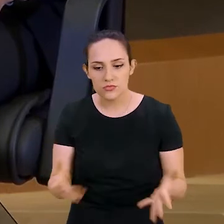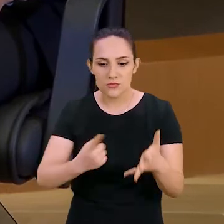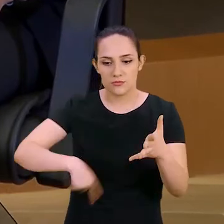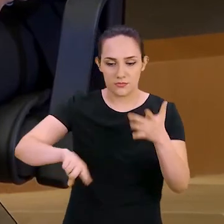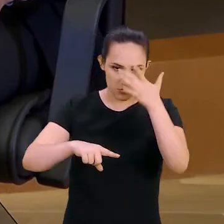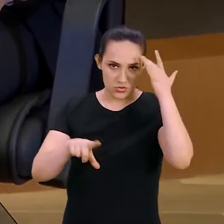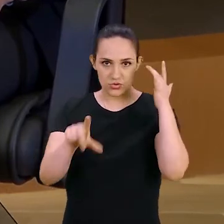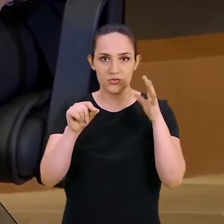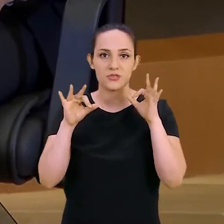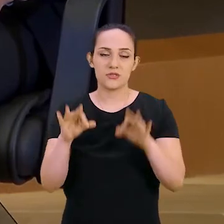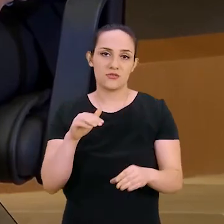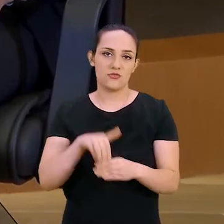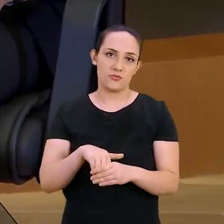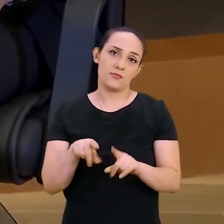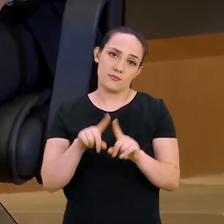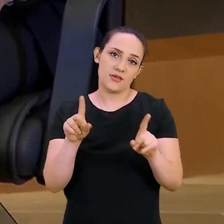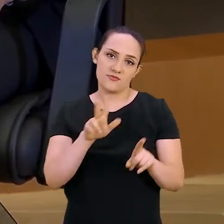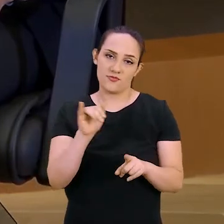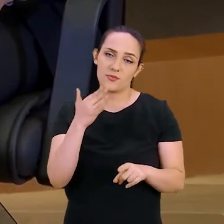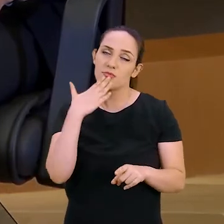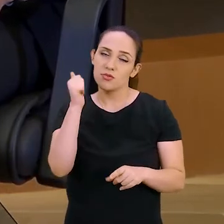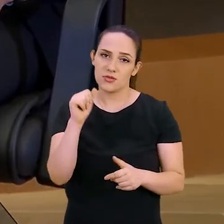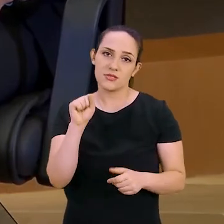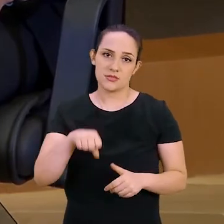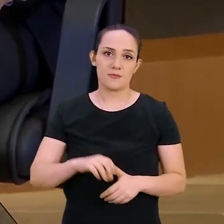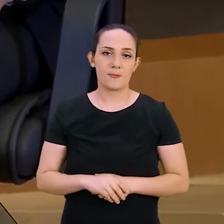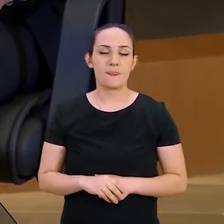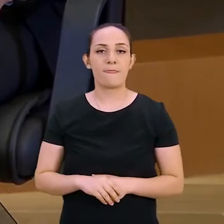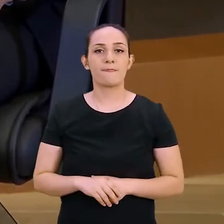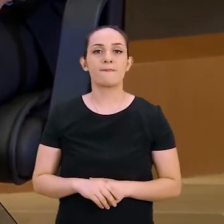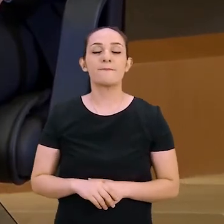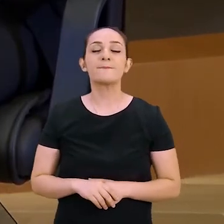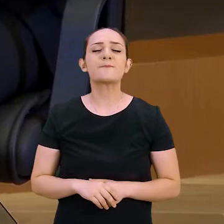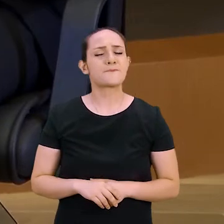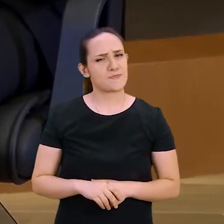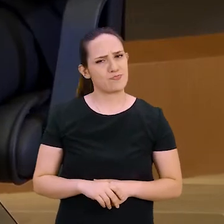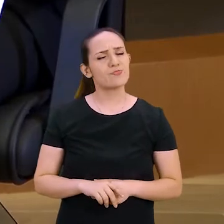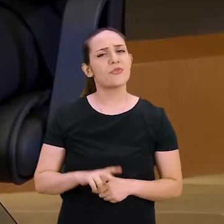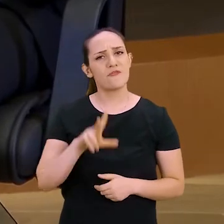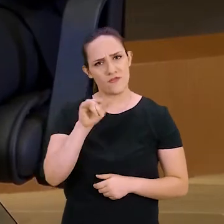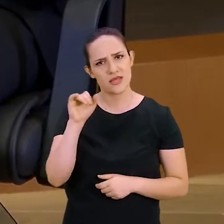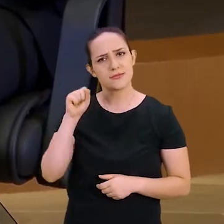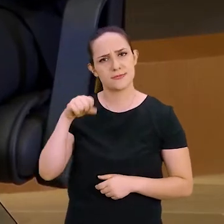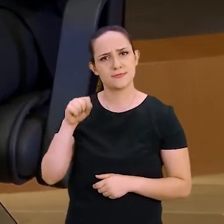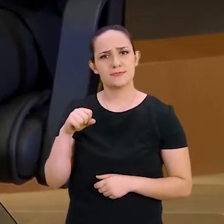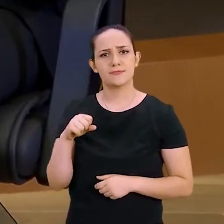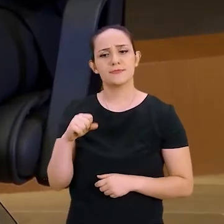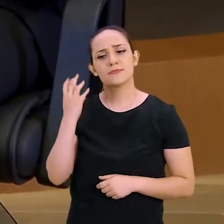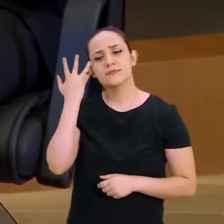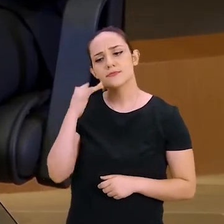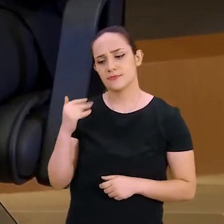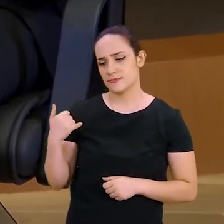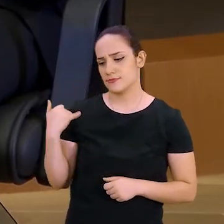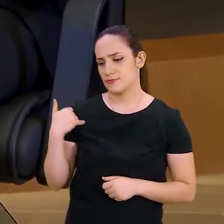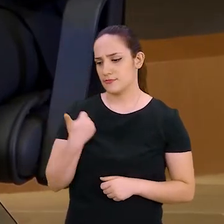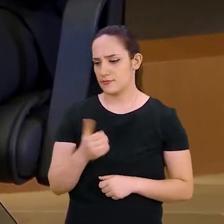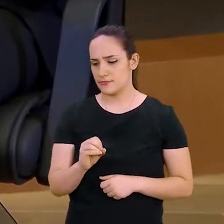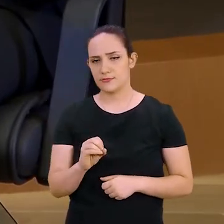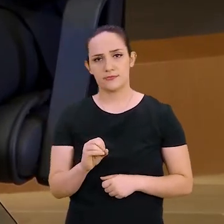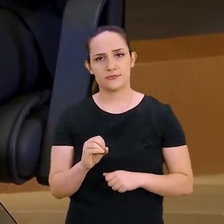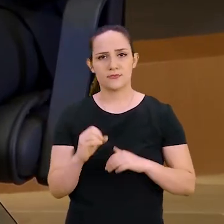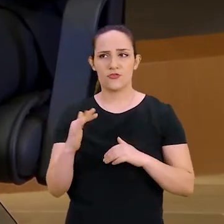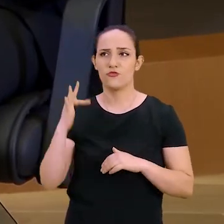estar expressando o voto. Mas isso vai melhorar, isso vai difundir, vai melhorar. E essas crianças de 10